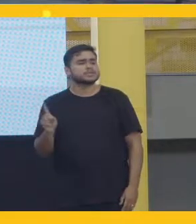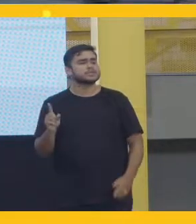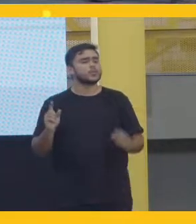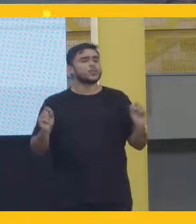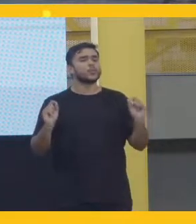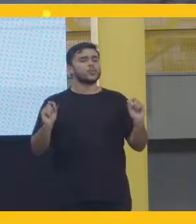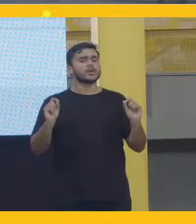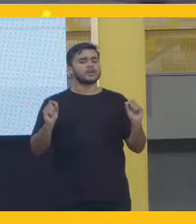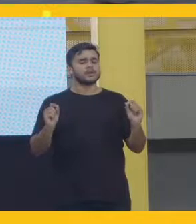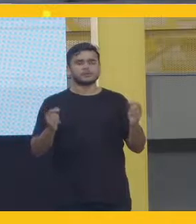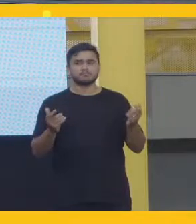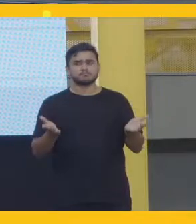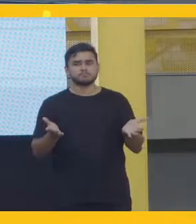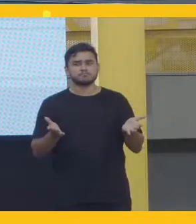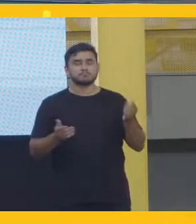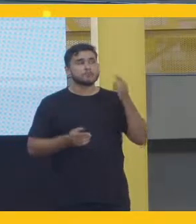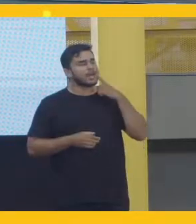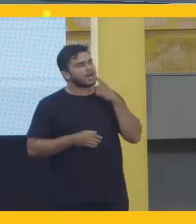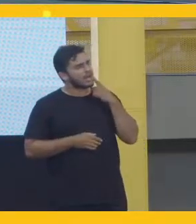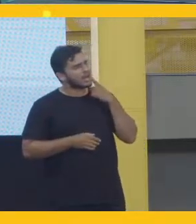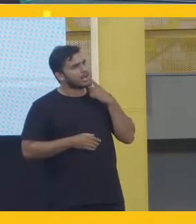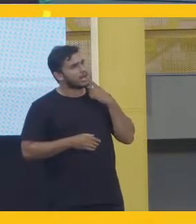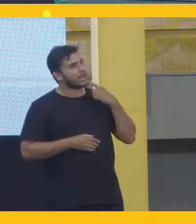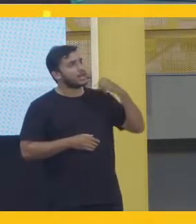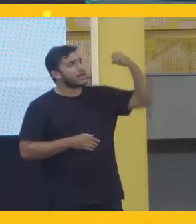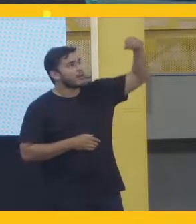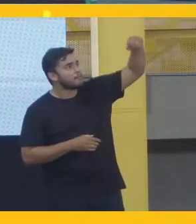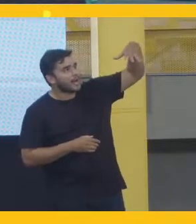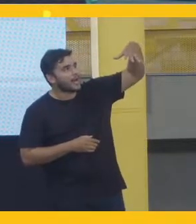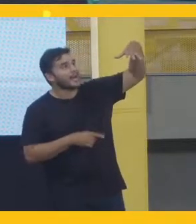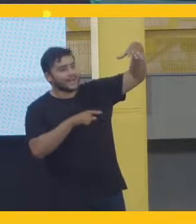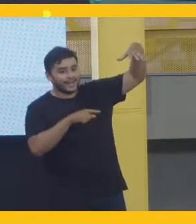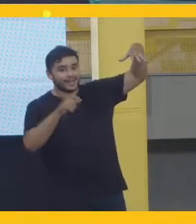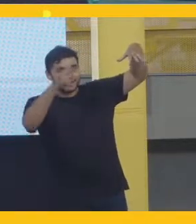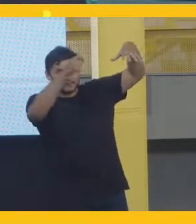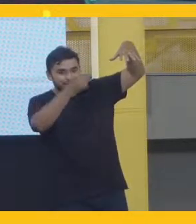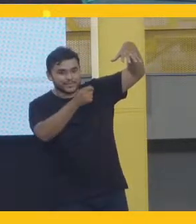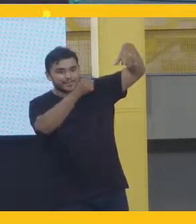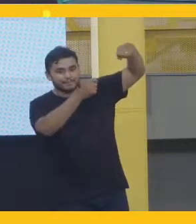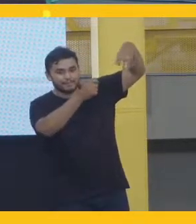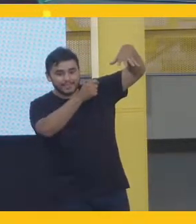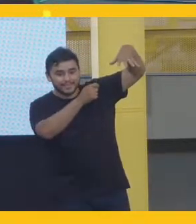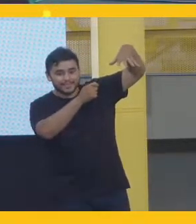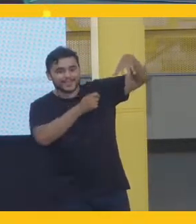que é. Tem gente que fala que luz é o que ilumina. Tá.